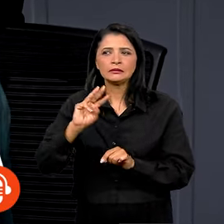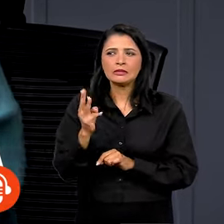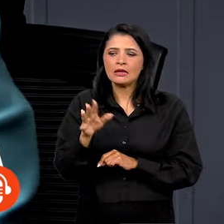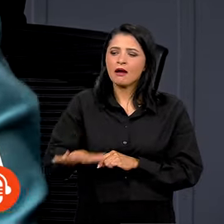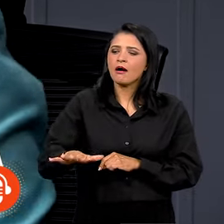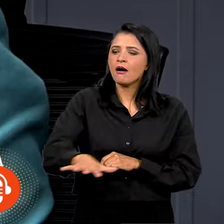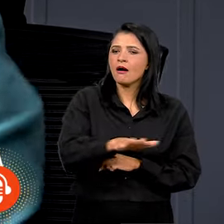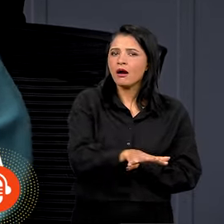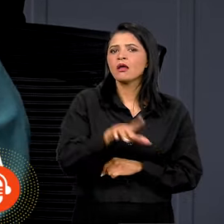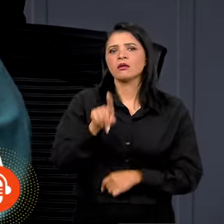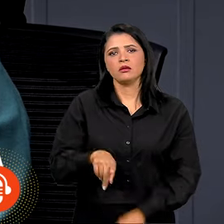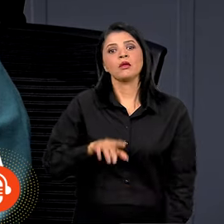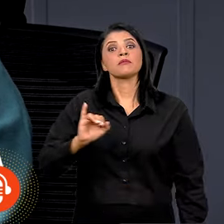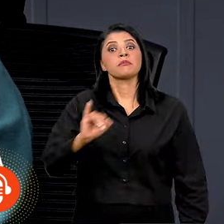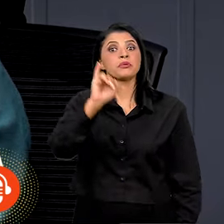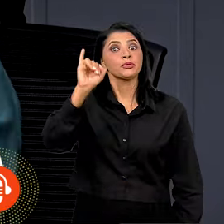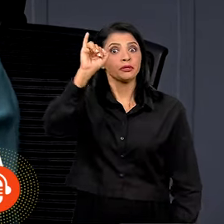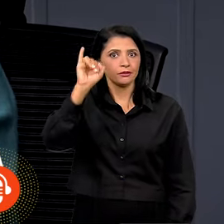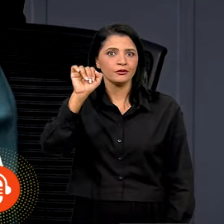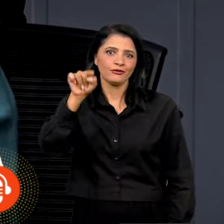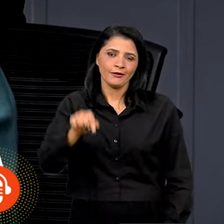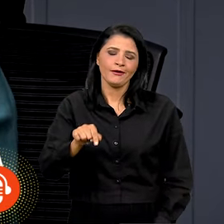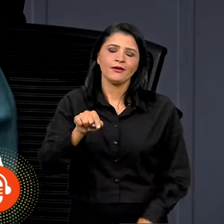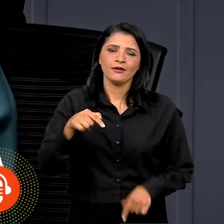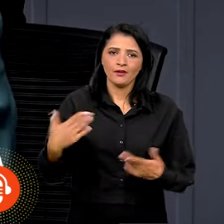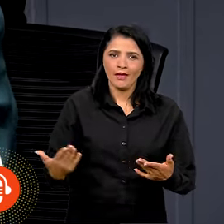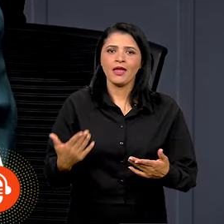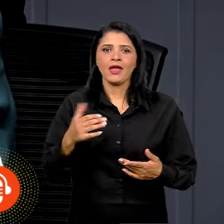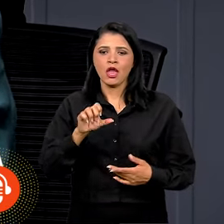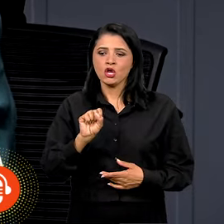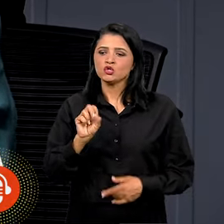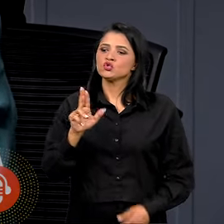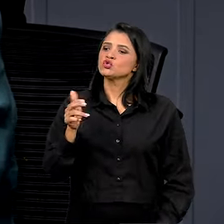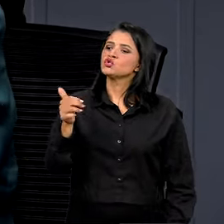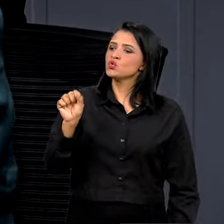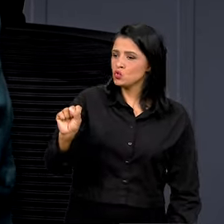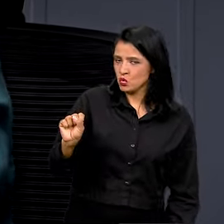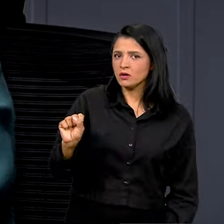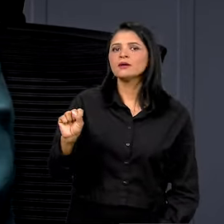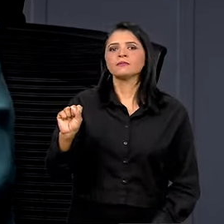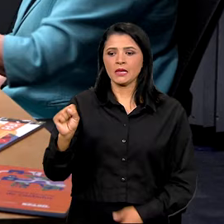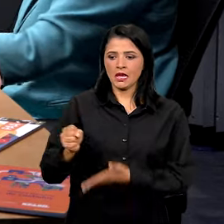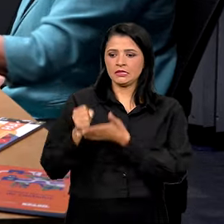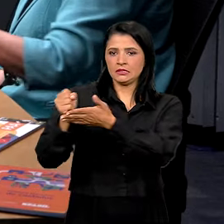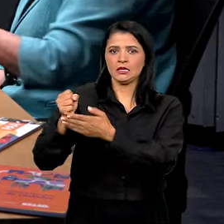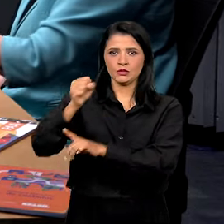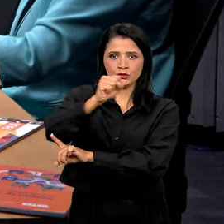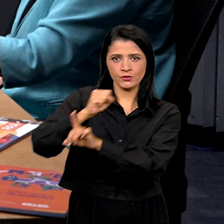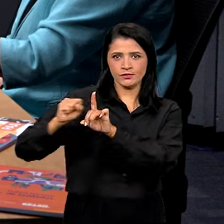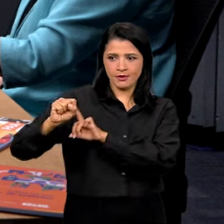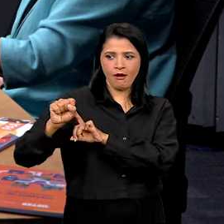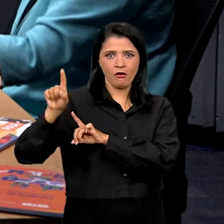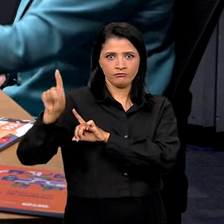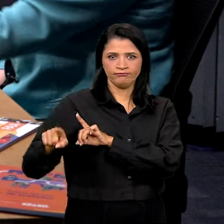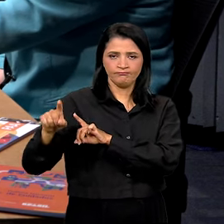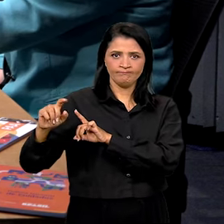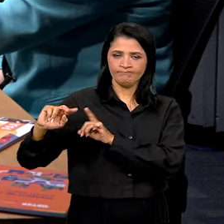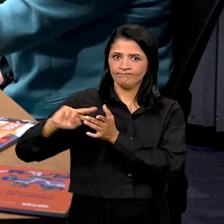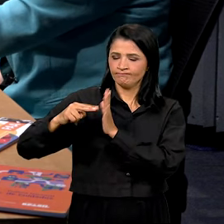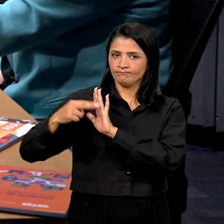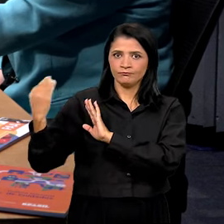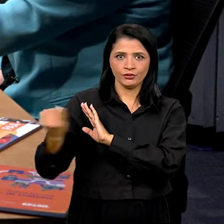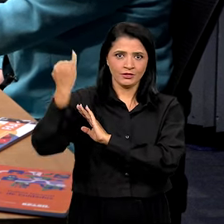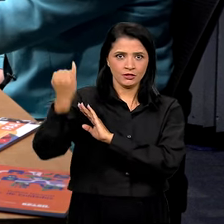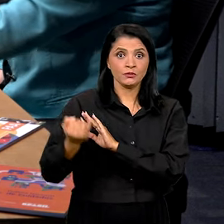três Áreas Aí que são muito importantes que são justamente o suas Assistência Social né E tudo que o suas significa